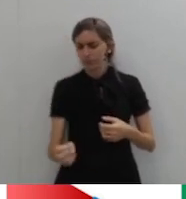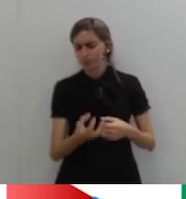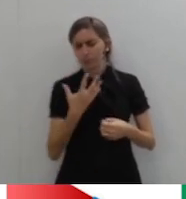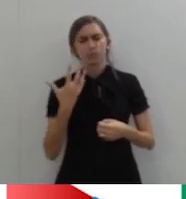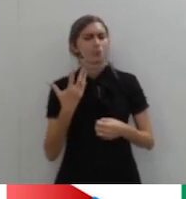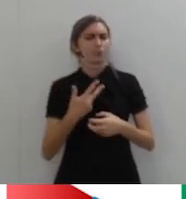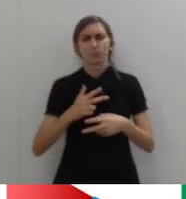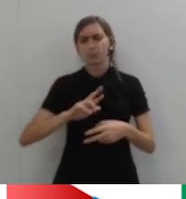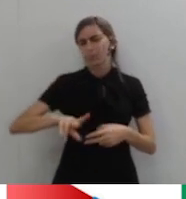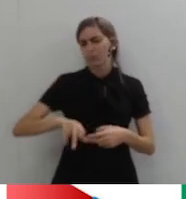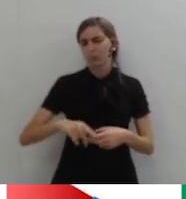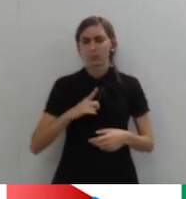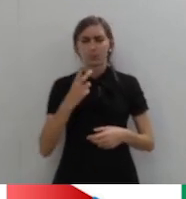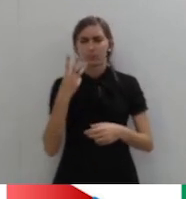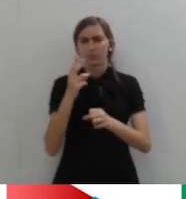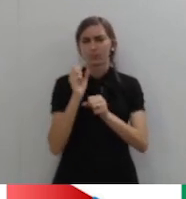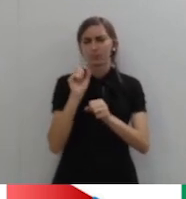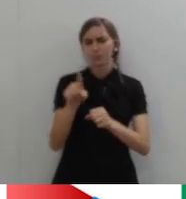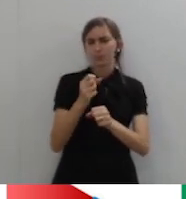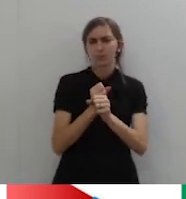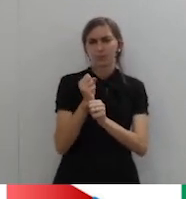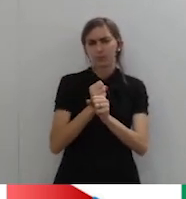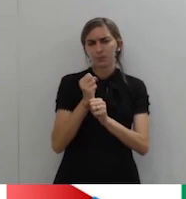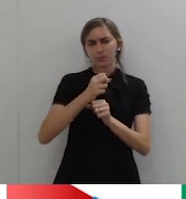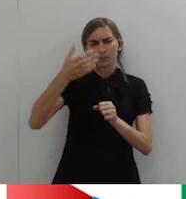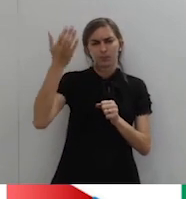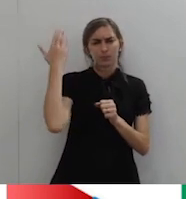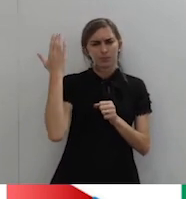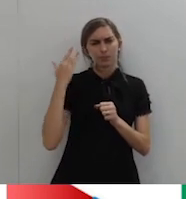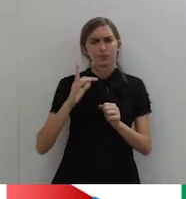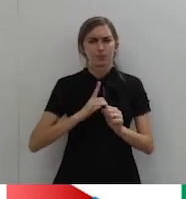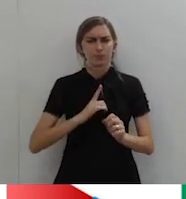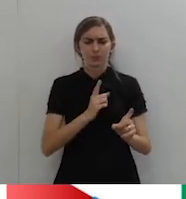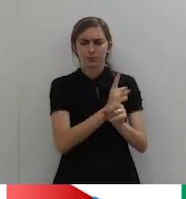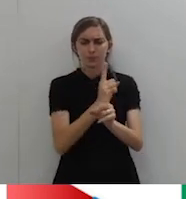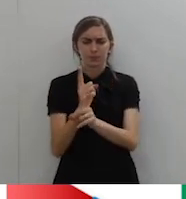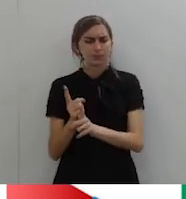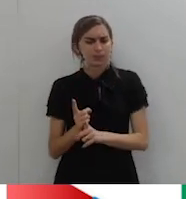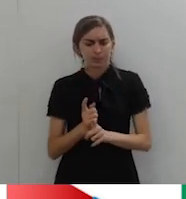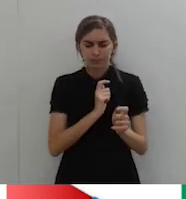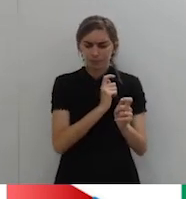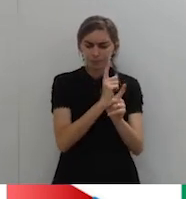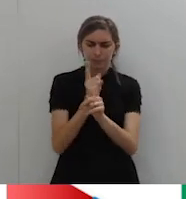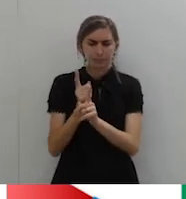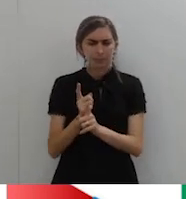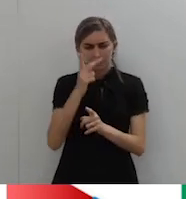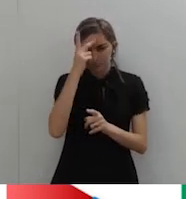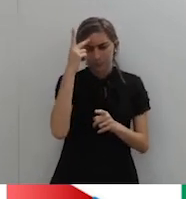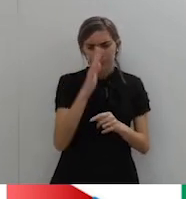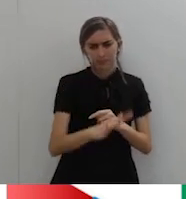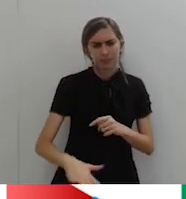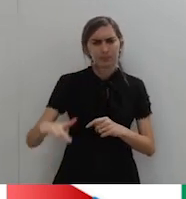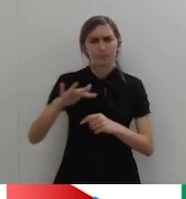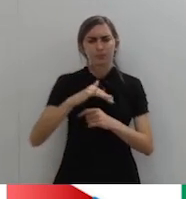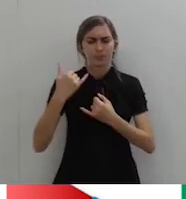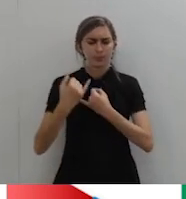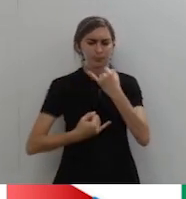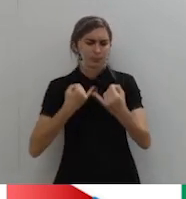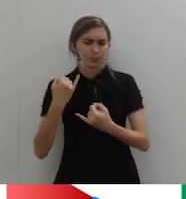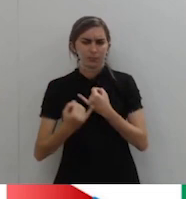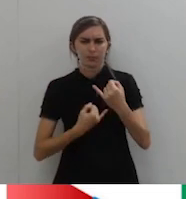nova, mas não é uma coisa nova. Há 3.000 anos atrás já existem achados arqueológicos das pessoas